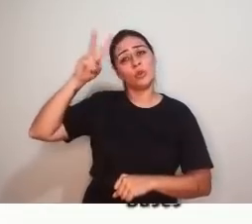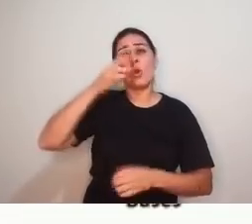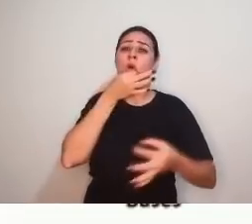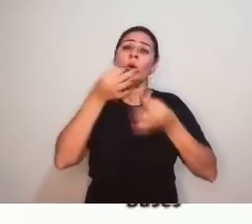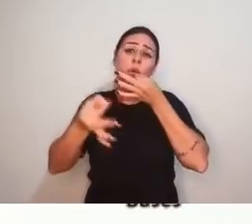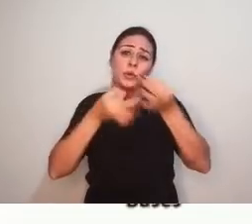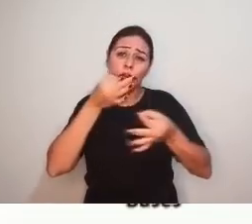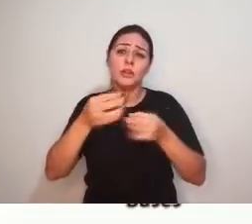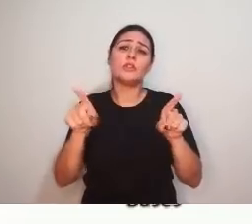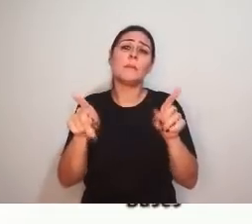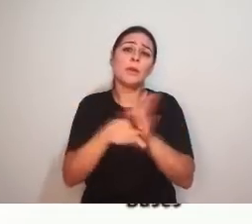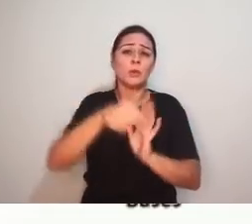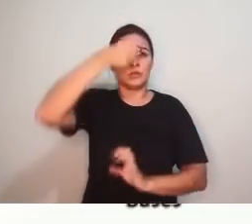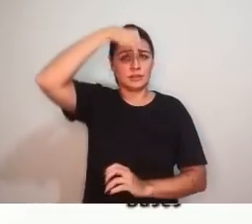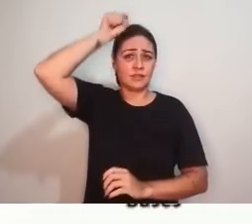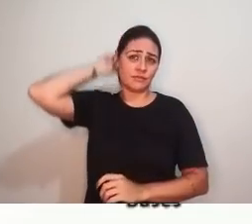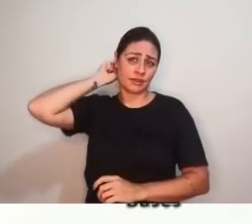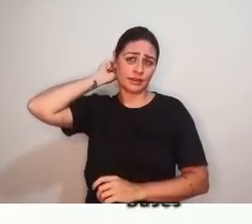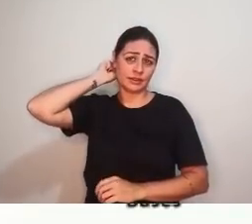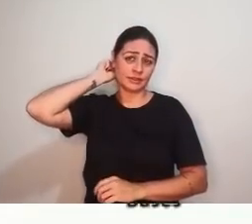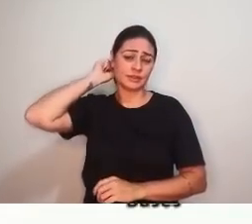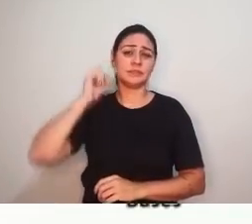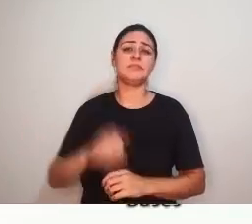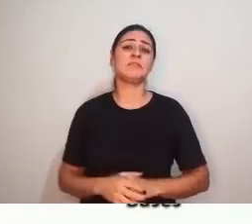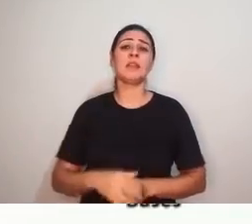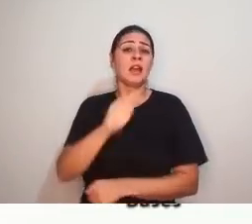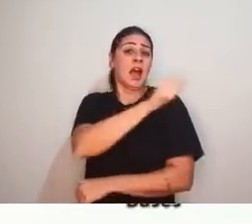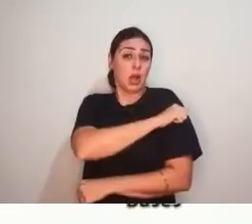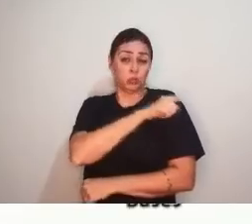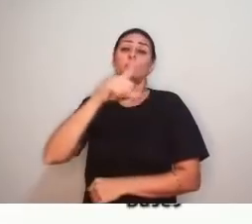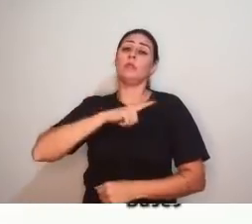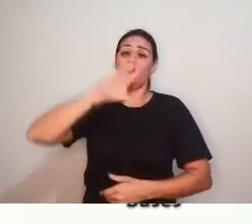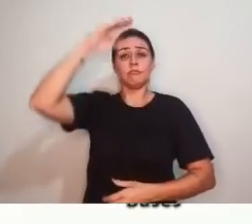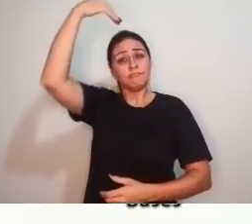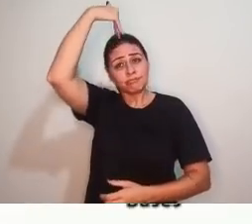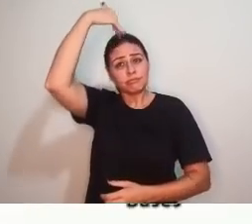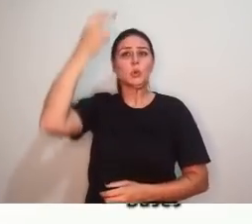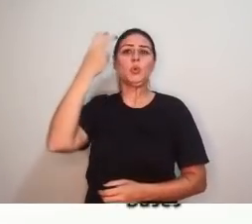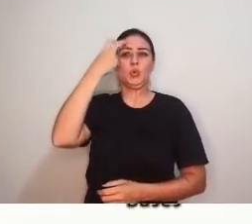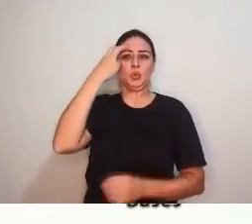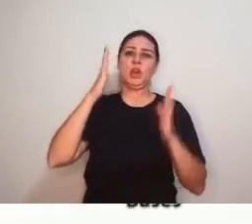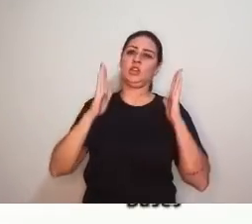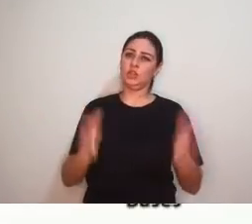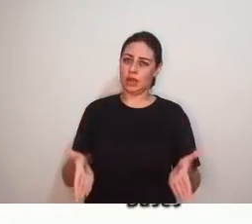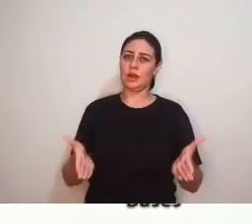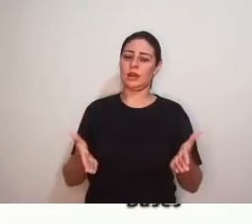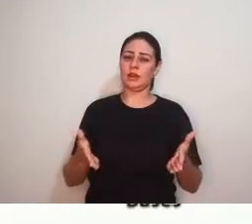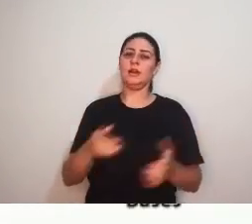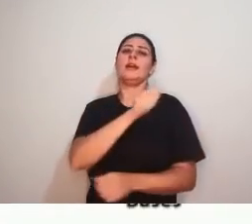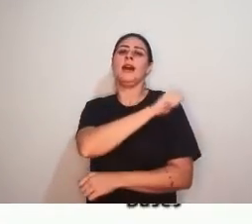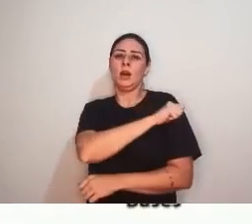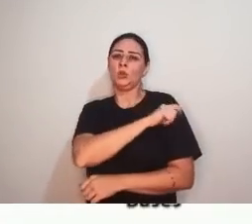pedagogia apresentada e proposta lá pelo Saviani. O aluno é produtor de cultura.